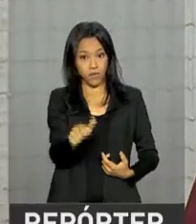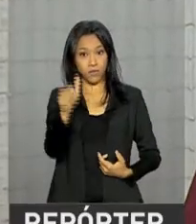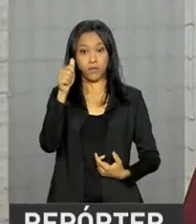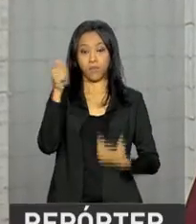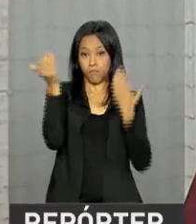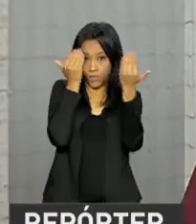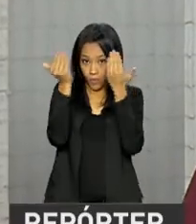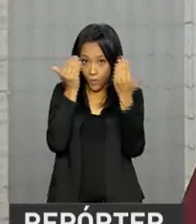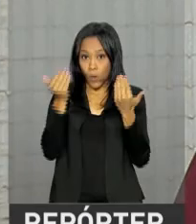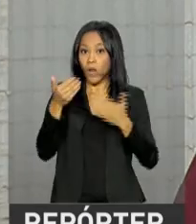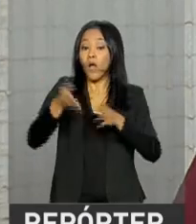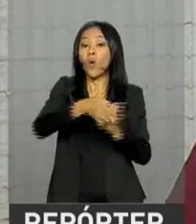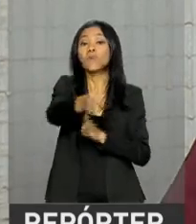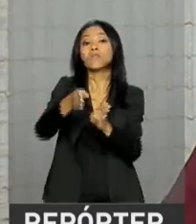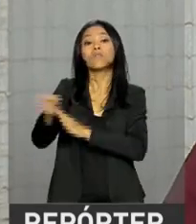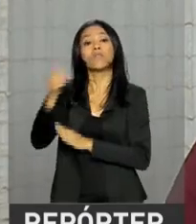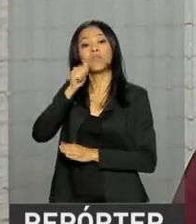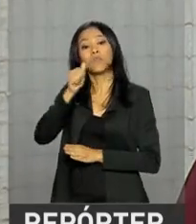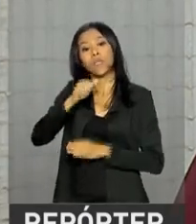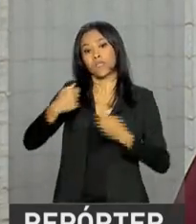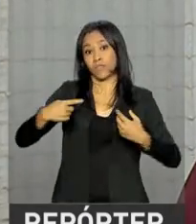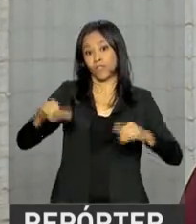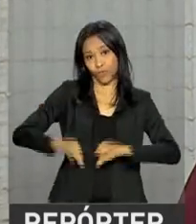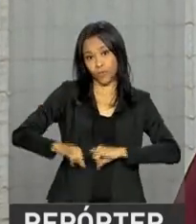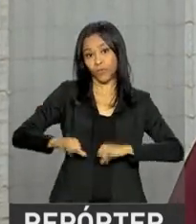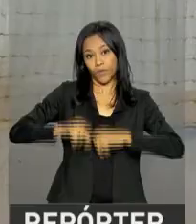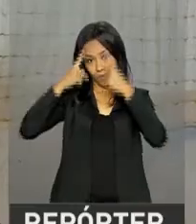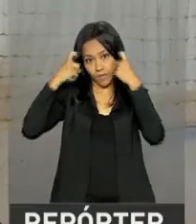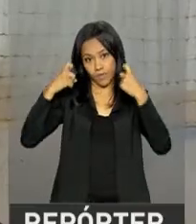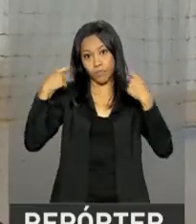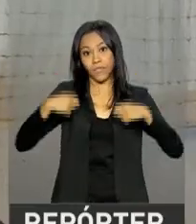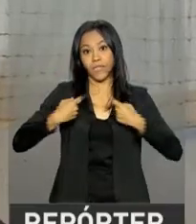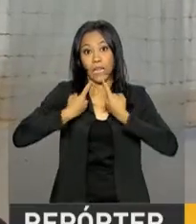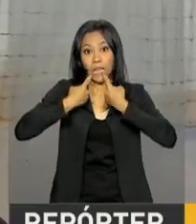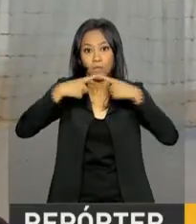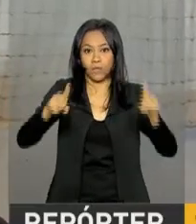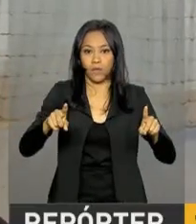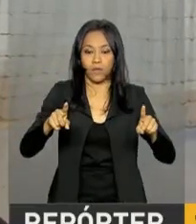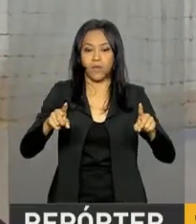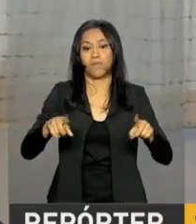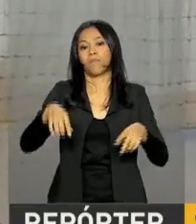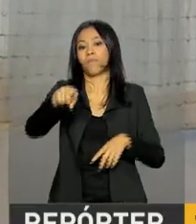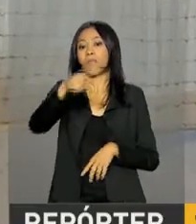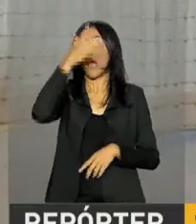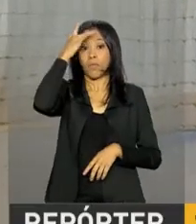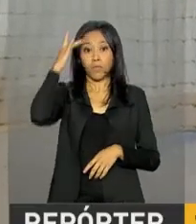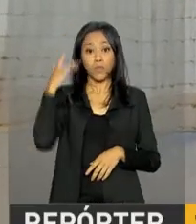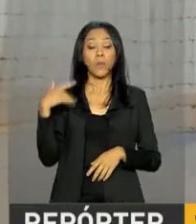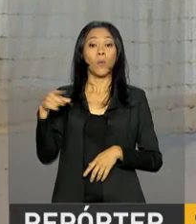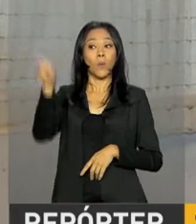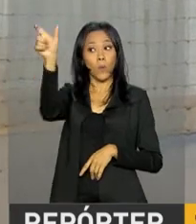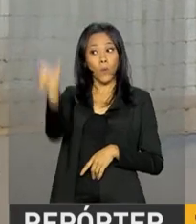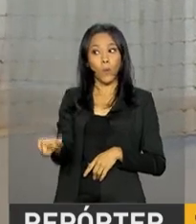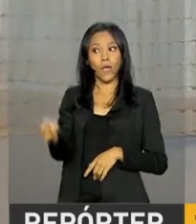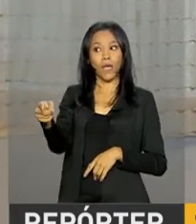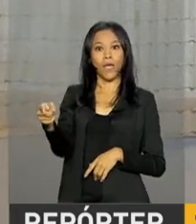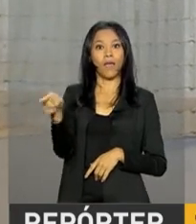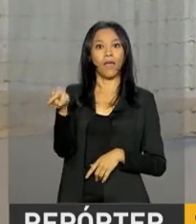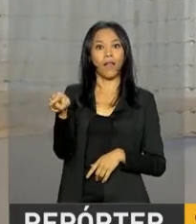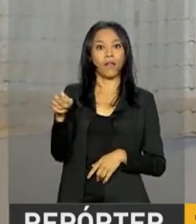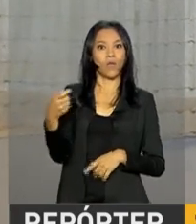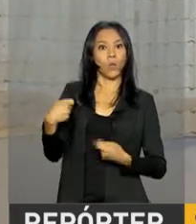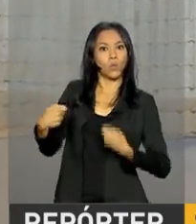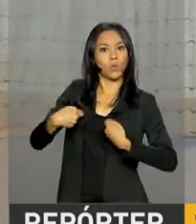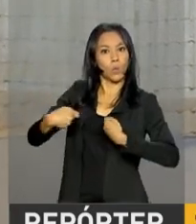conselho para as mulheres que sofreram violência denunciar a pessoa que faz a violência ela induz ela